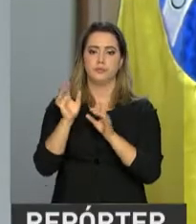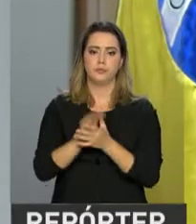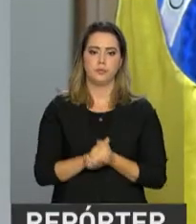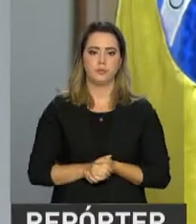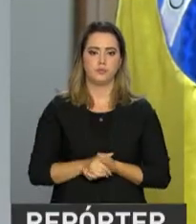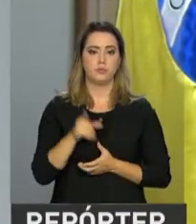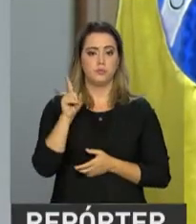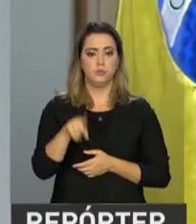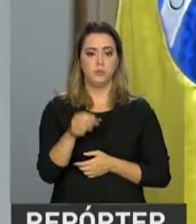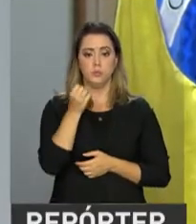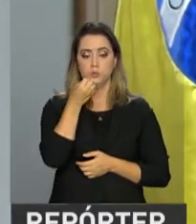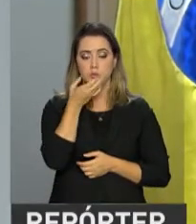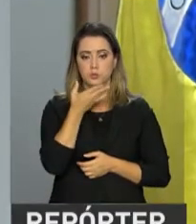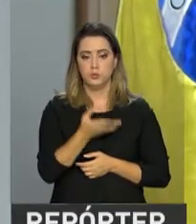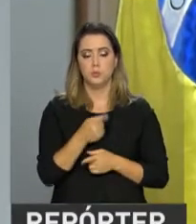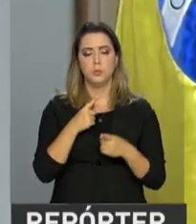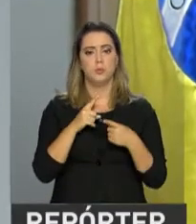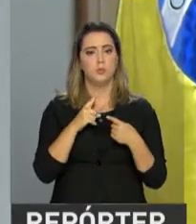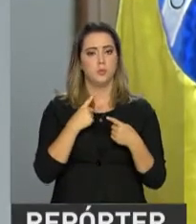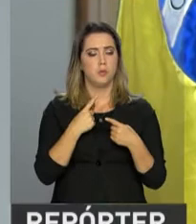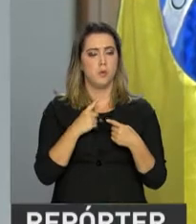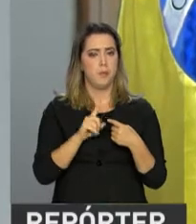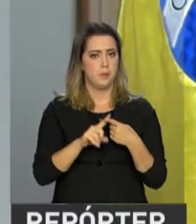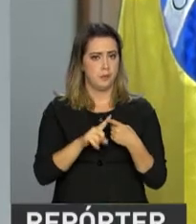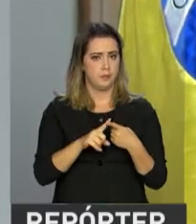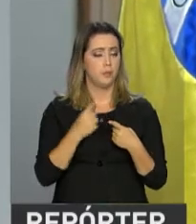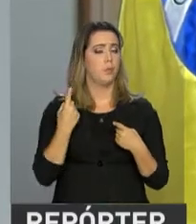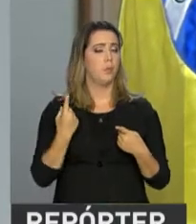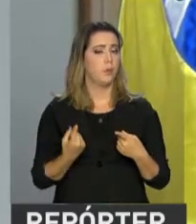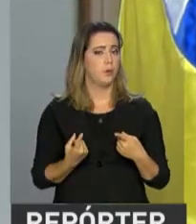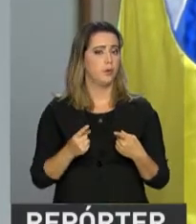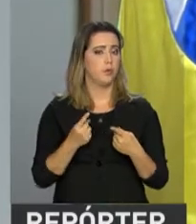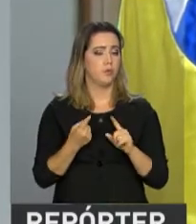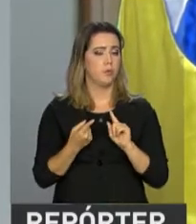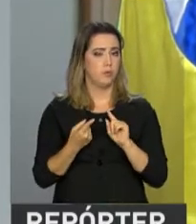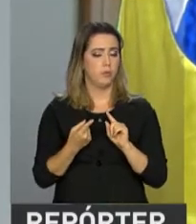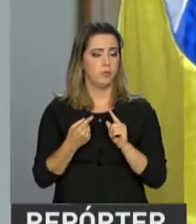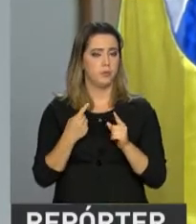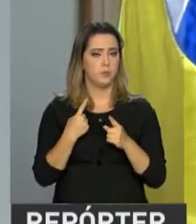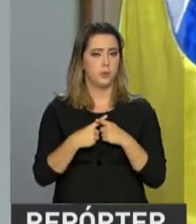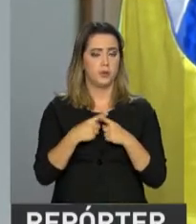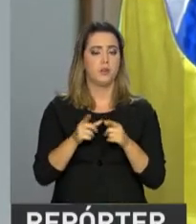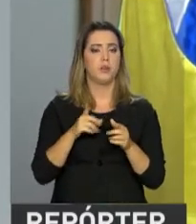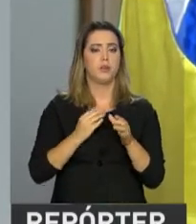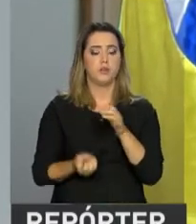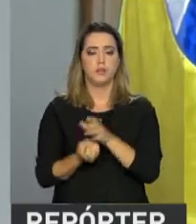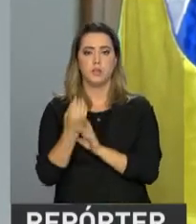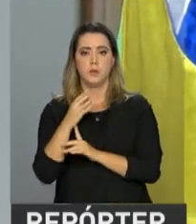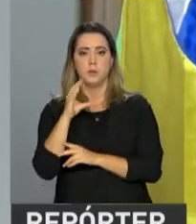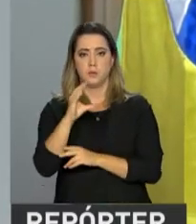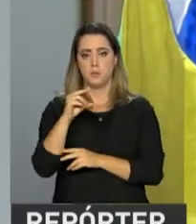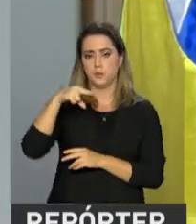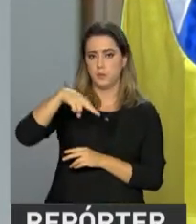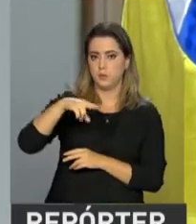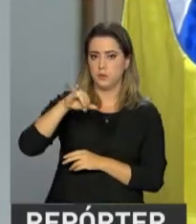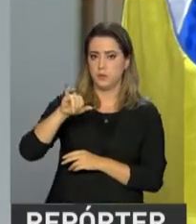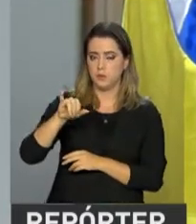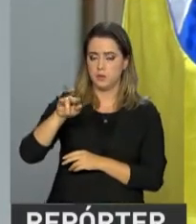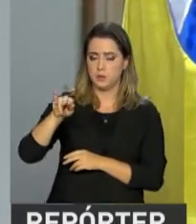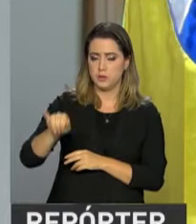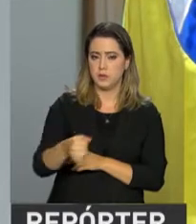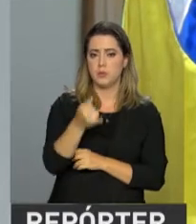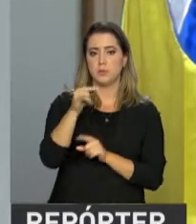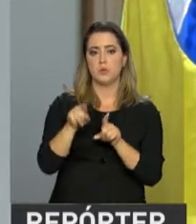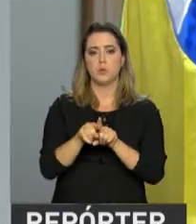se transformar em lei o primeiro é que ele passa a ser uma empresa é ele ter um cnpj ele pode emitir nota fiscal operar